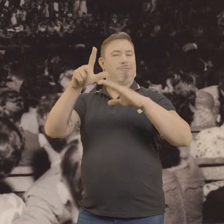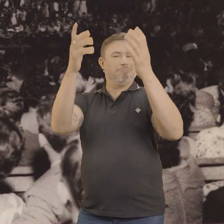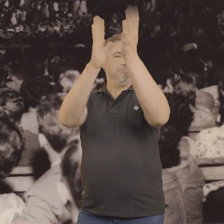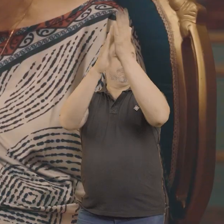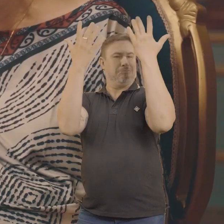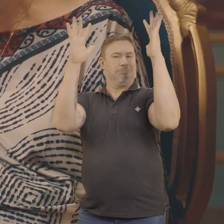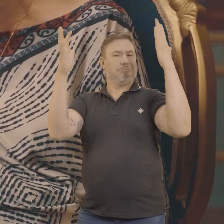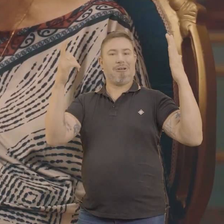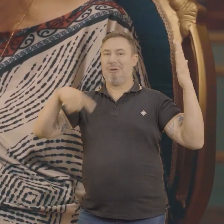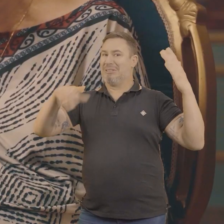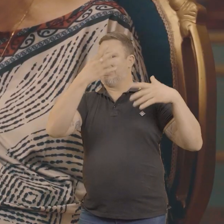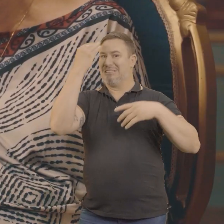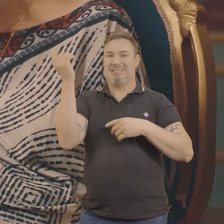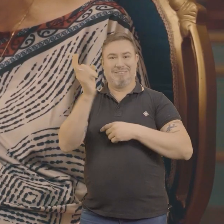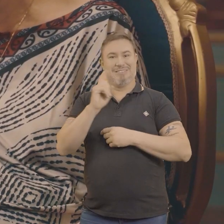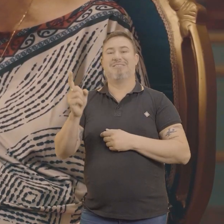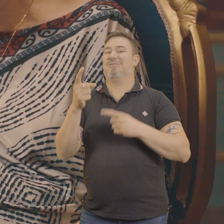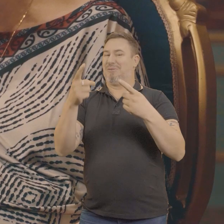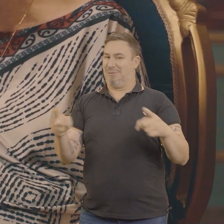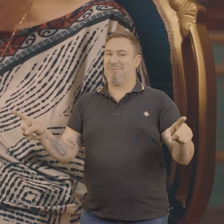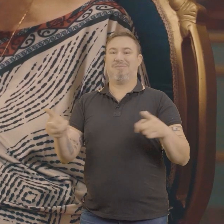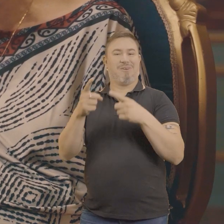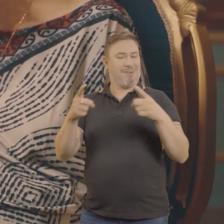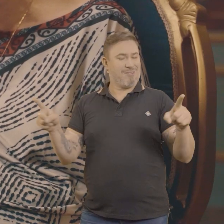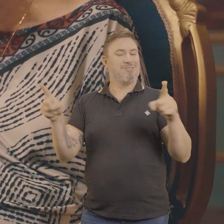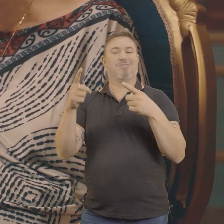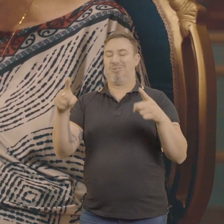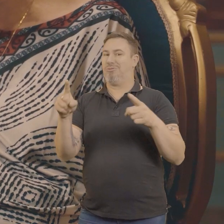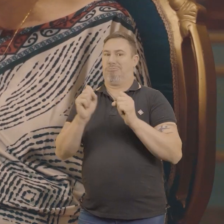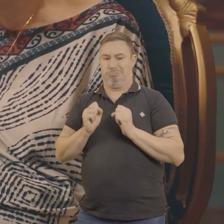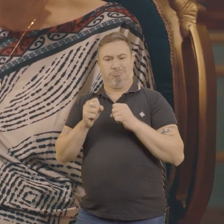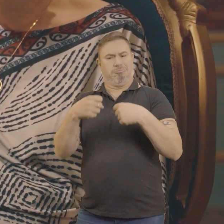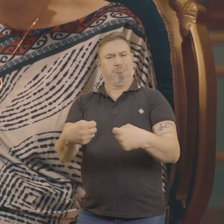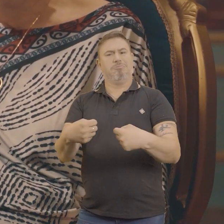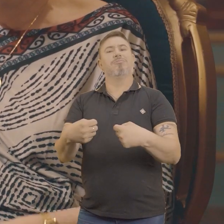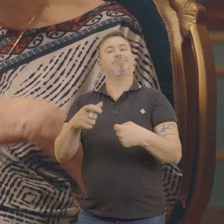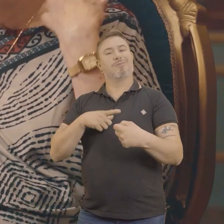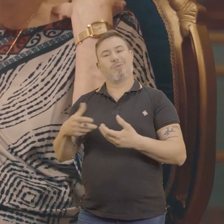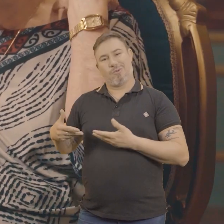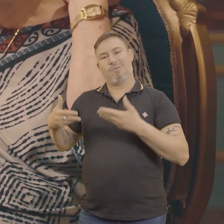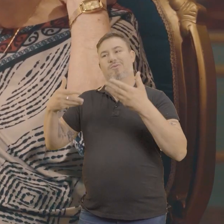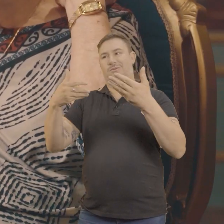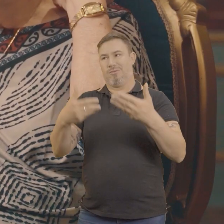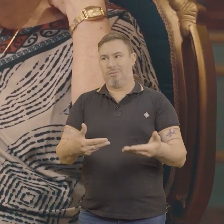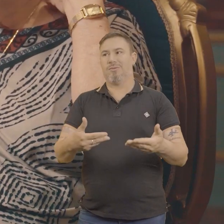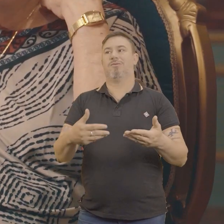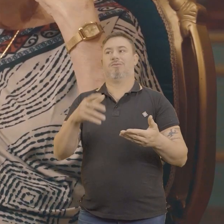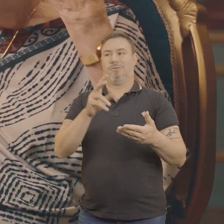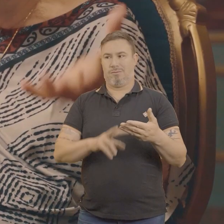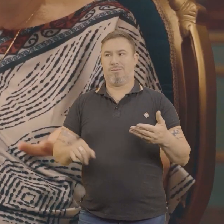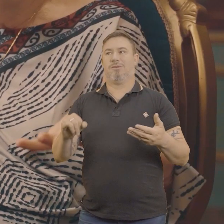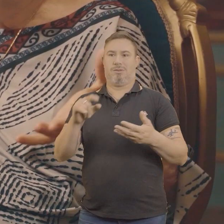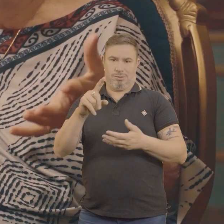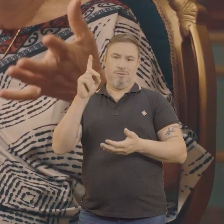não. Nosso maestro fez de tudo para isso acontecer. Ele recebeu o convite, né,